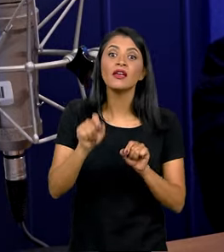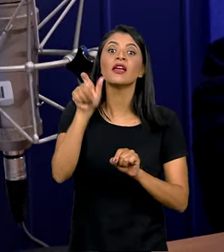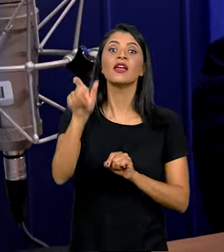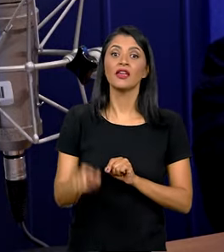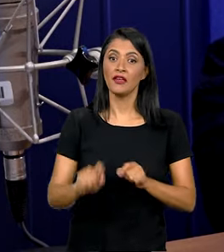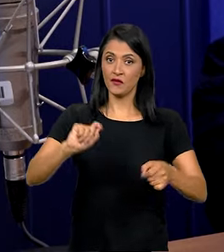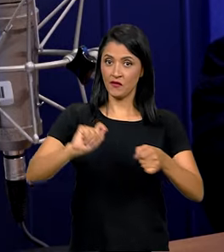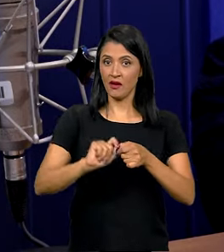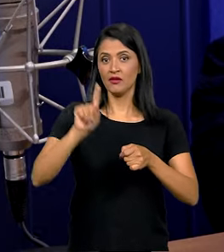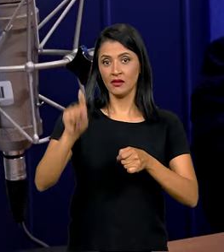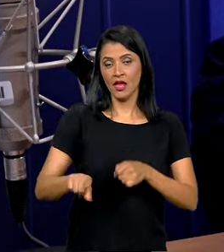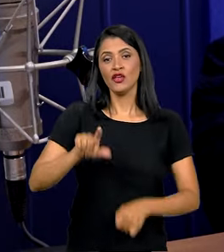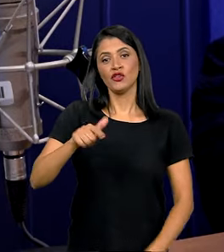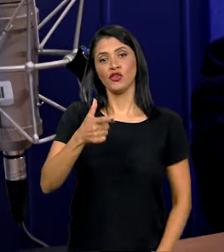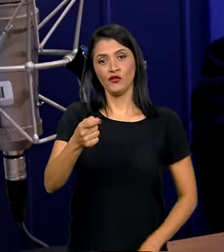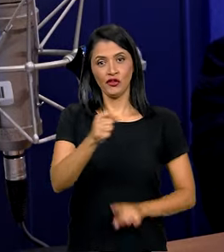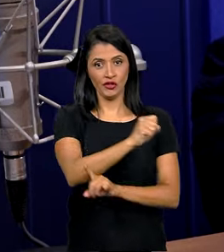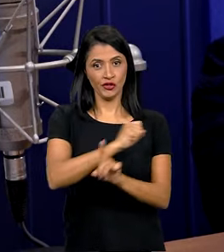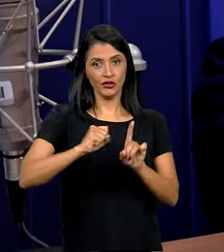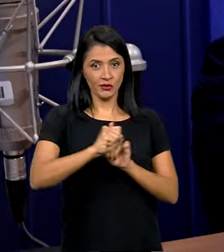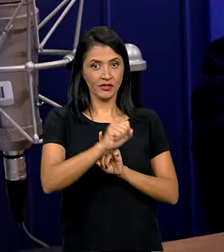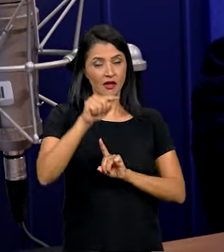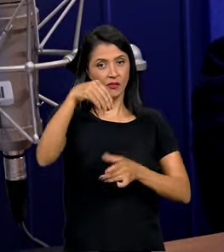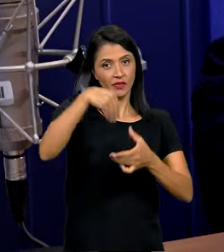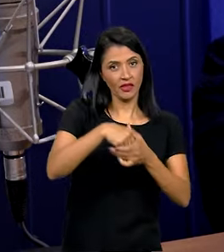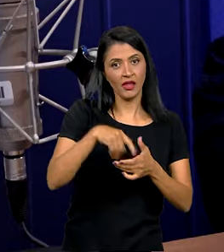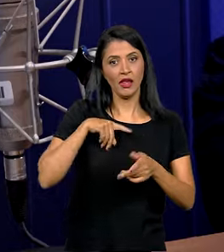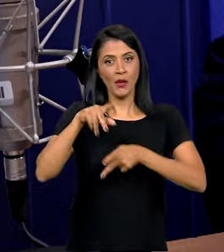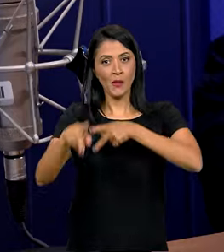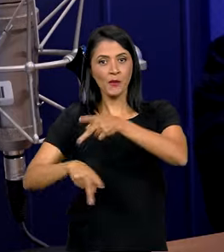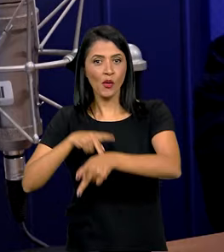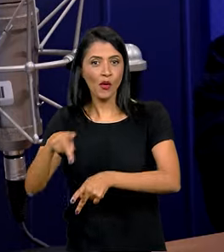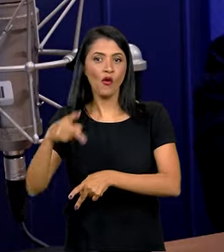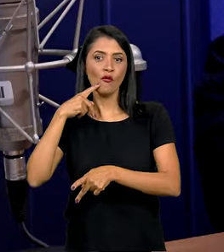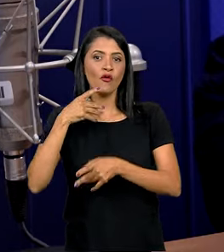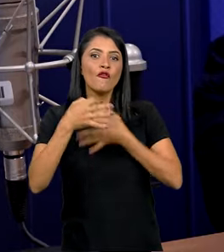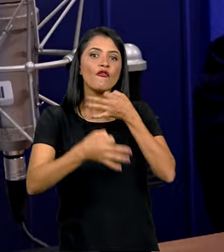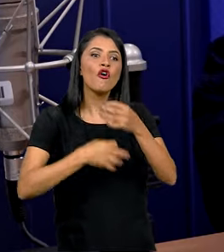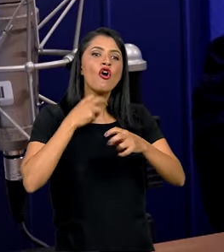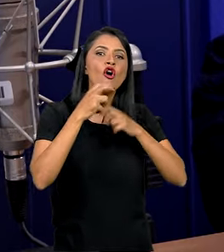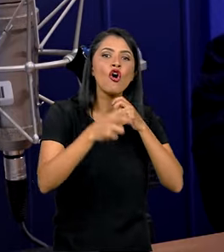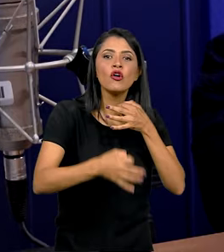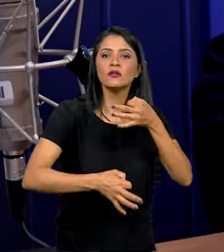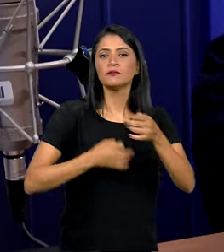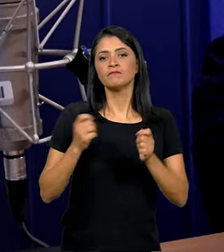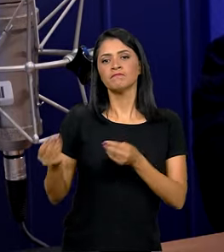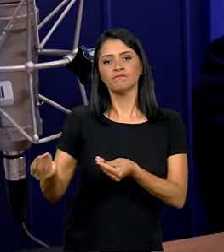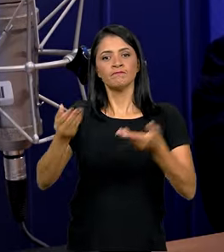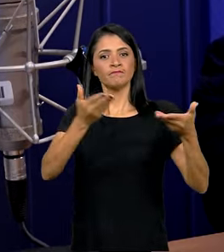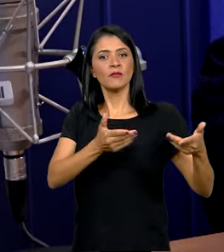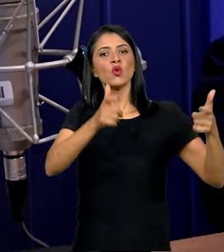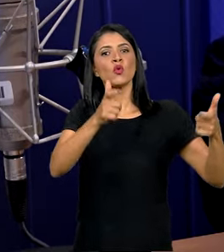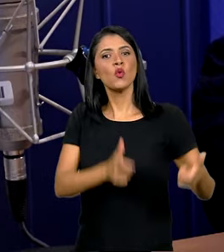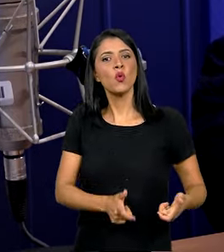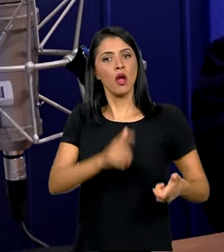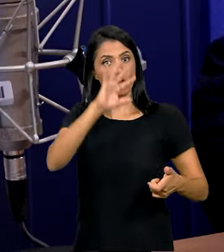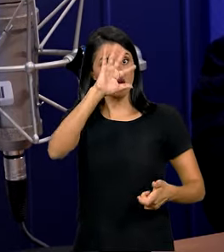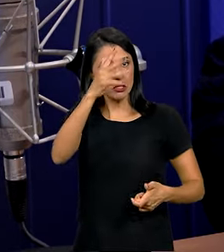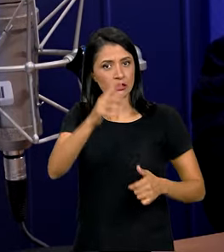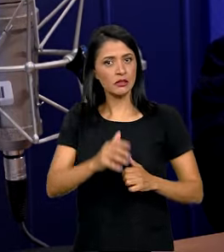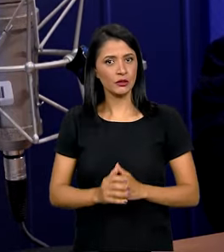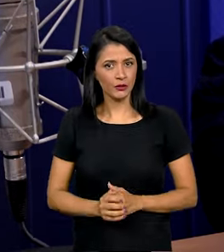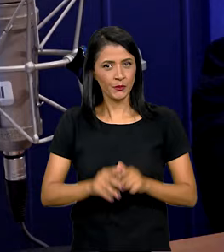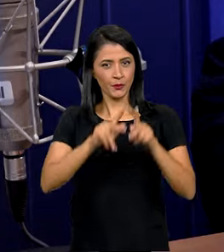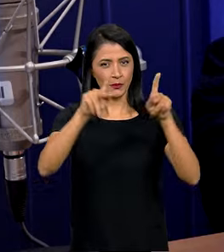isso é o G20 social que integra povo levando suas vozes às instâncias de decisão